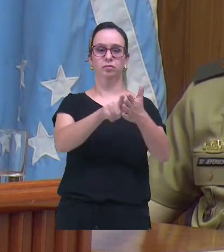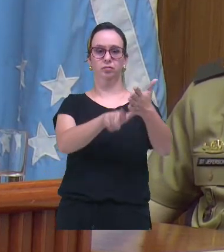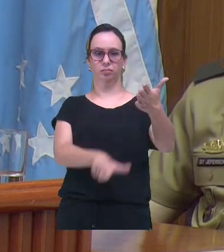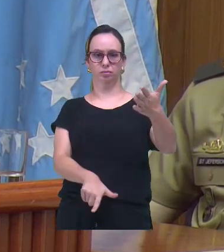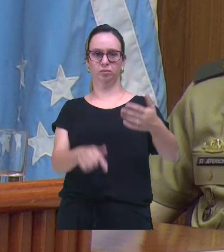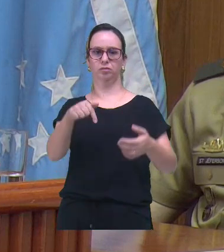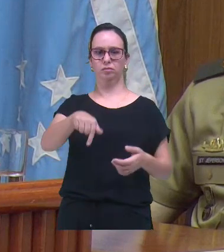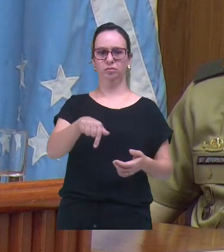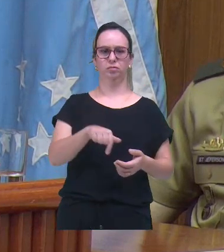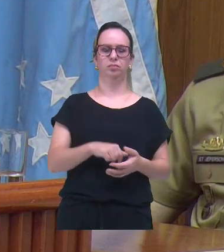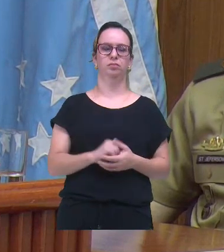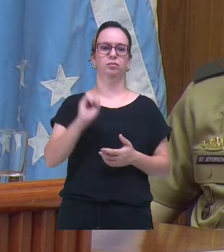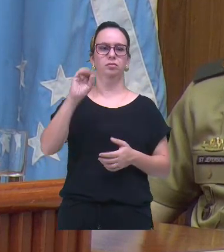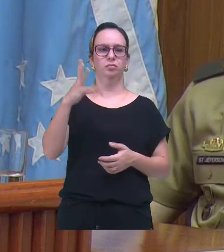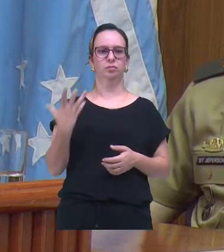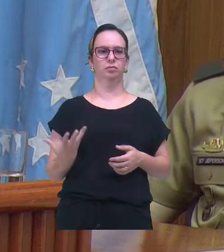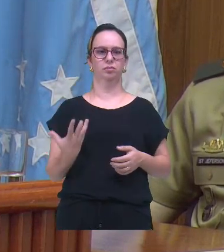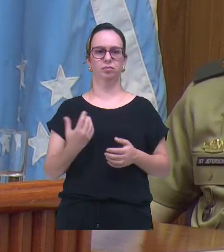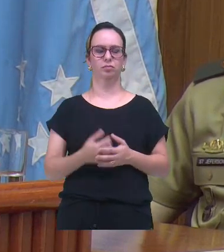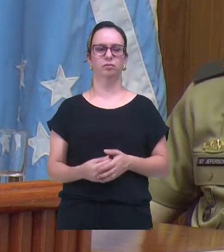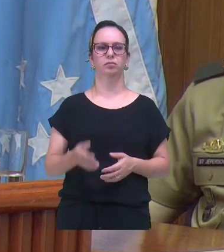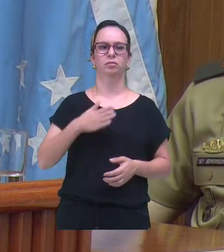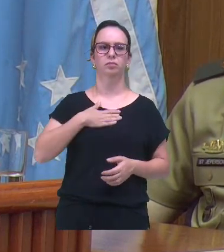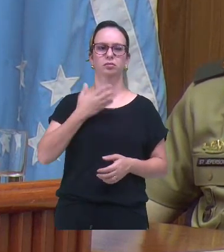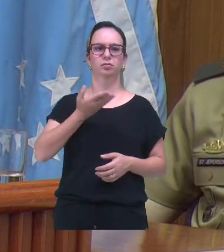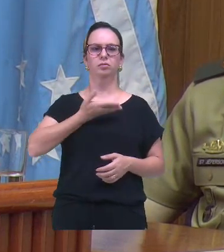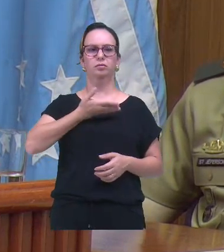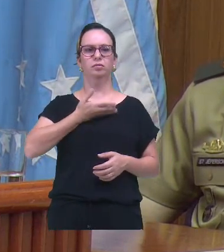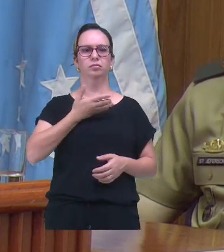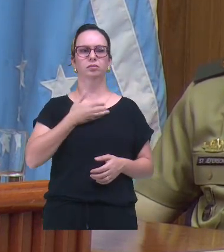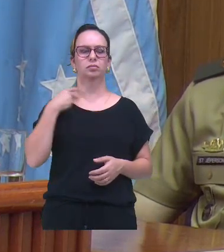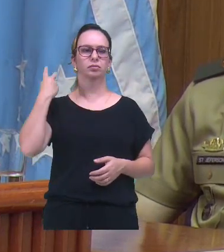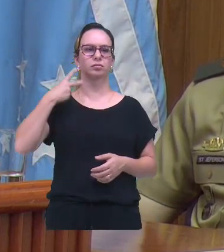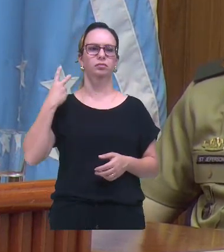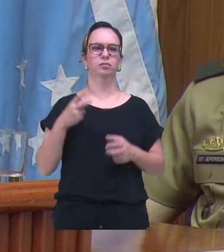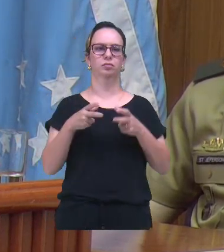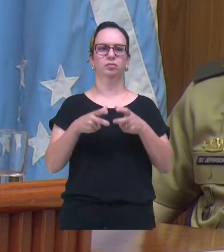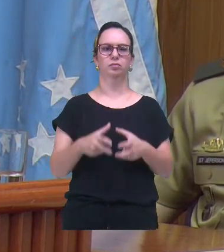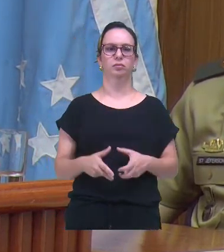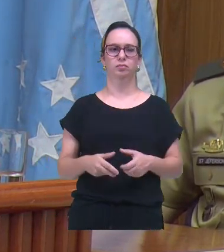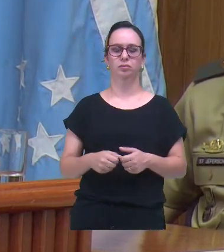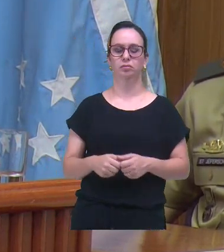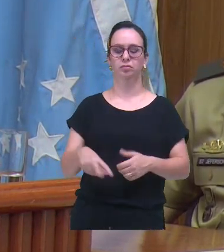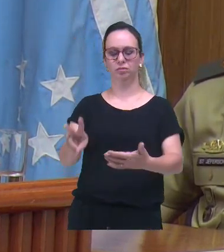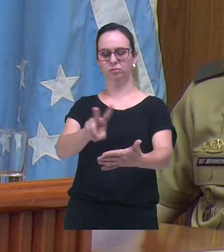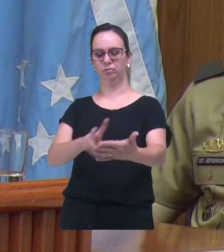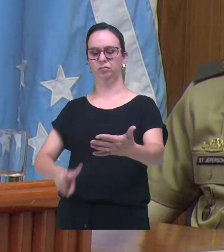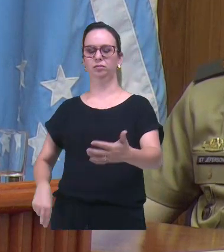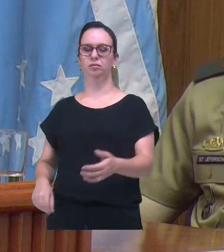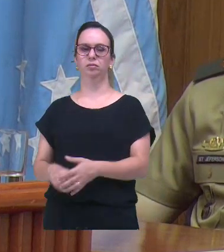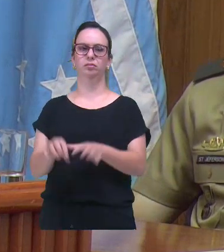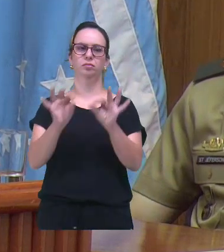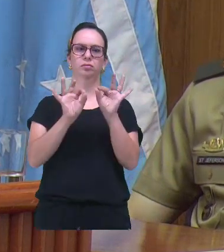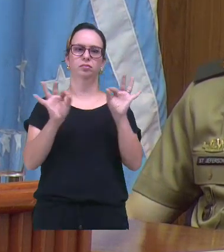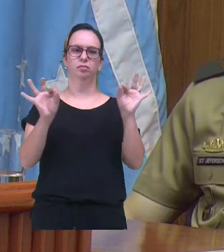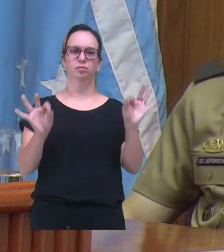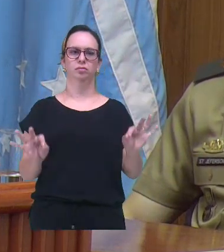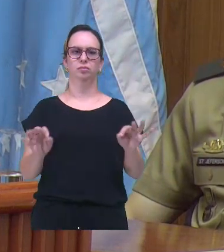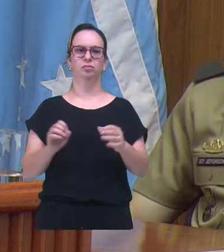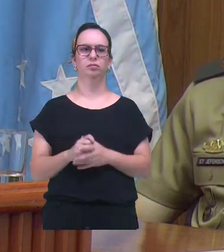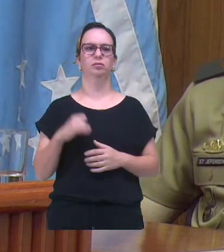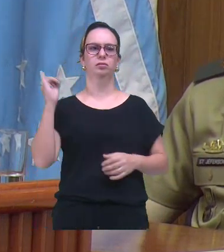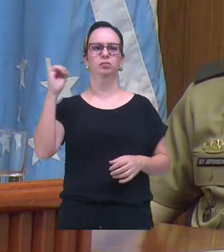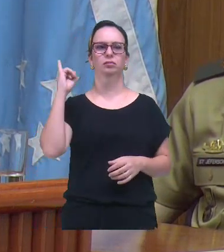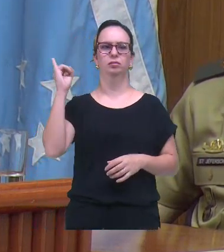amigos vereadores desta Câmara, que também analisaram o projeto e viram a importância de se criar